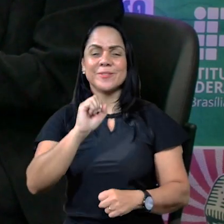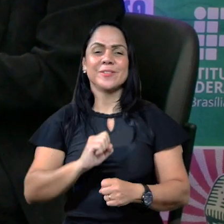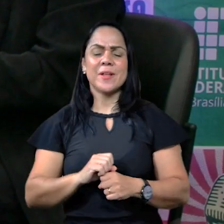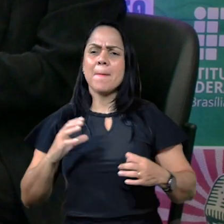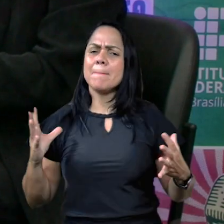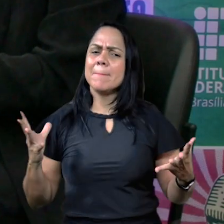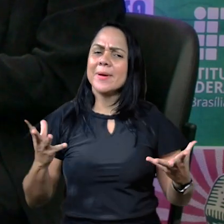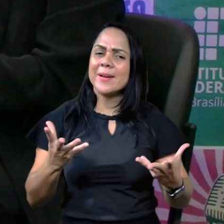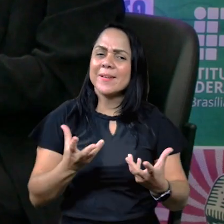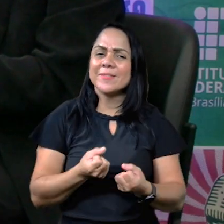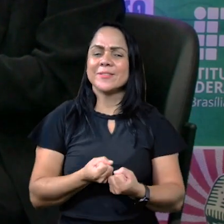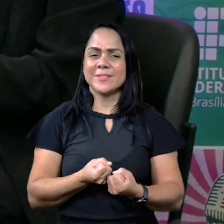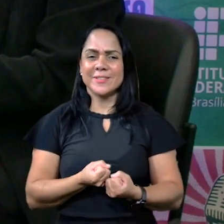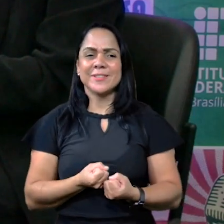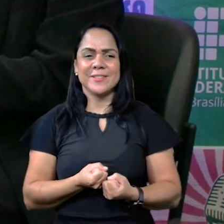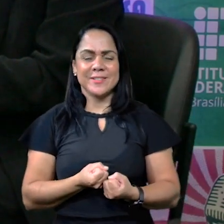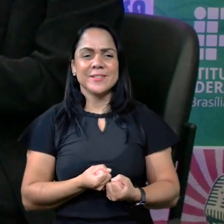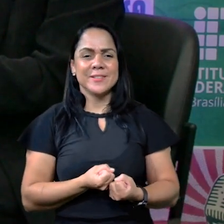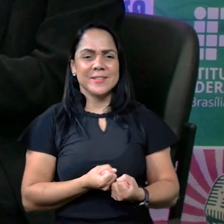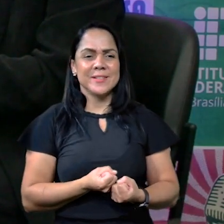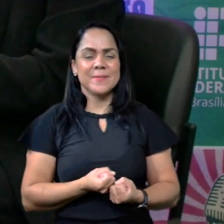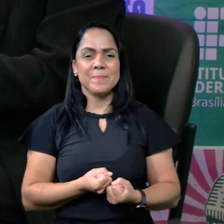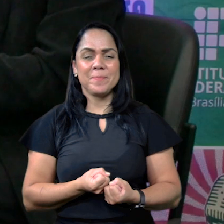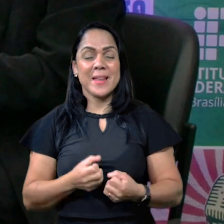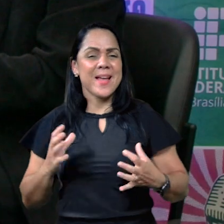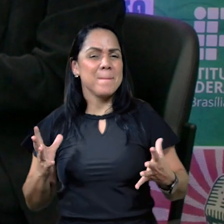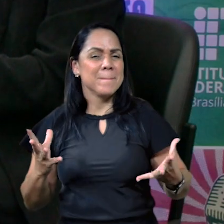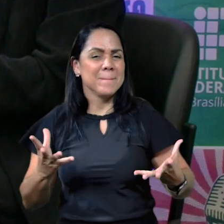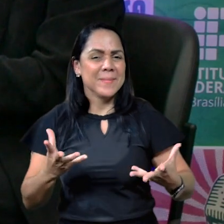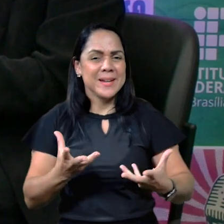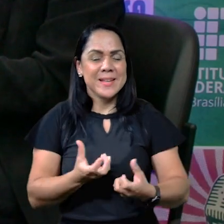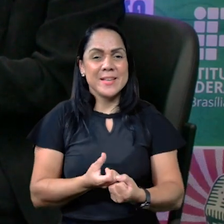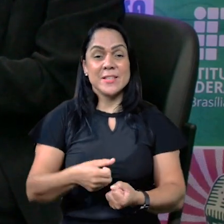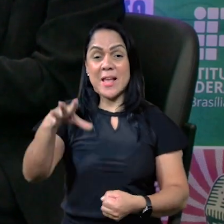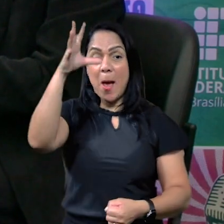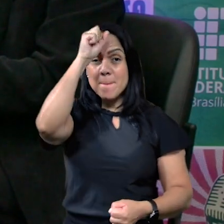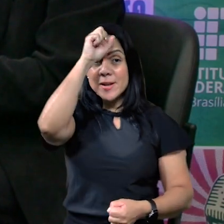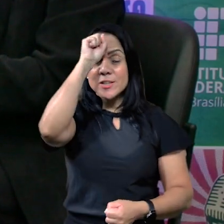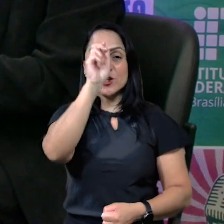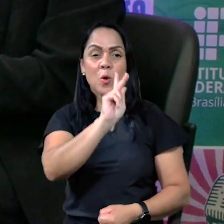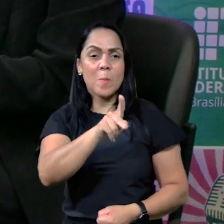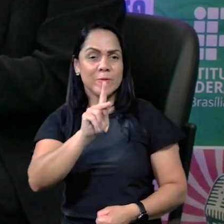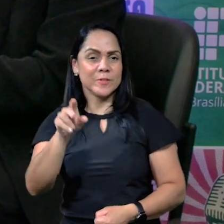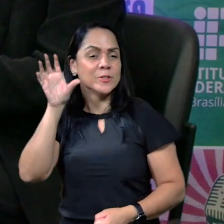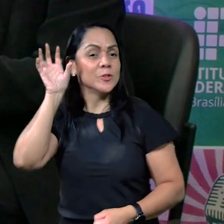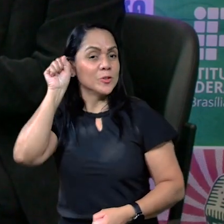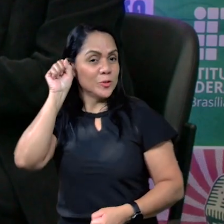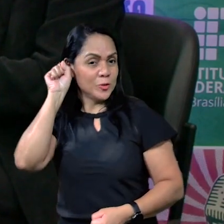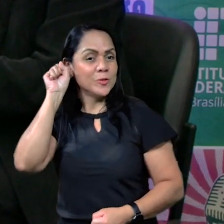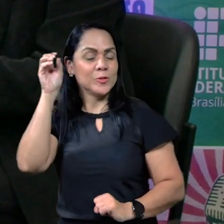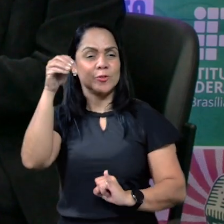é maravilhoso, E né? que é mais, eu acho mais assim, incrível. Eu só aprendi com professores surdos. Ou seja, assim,